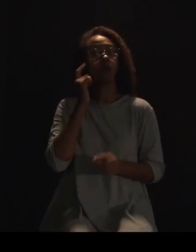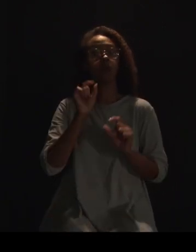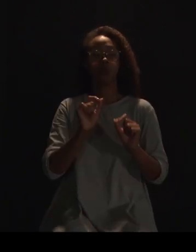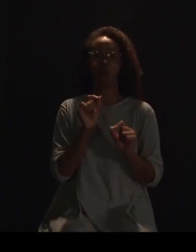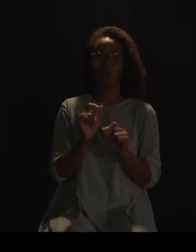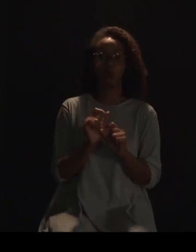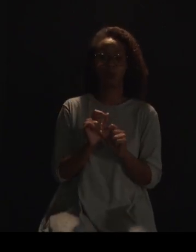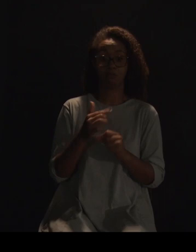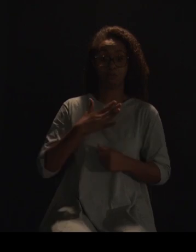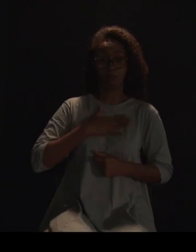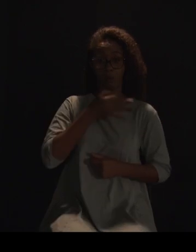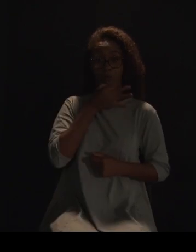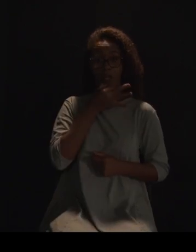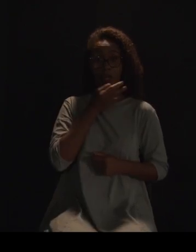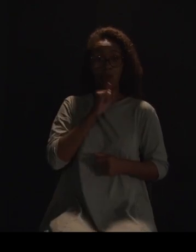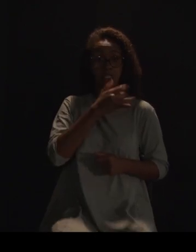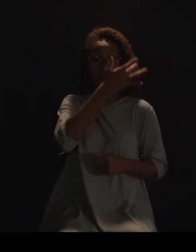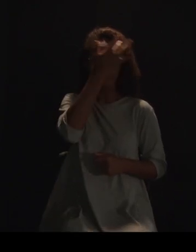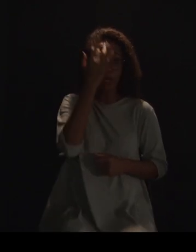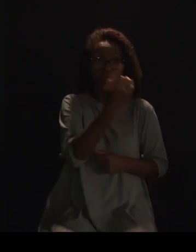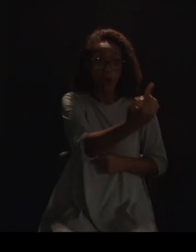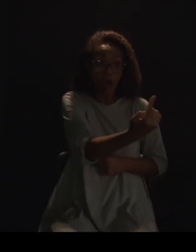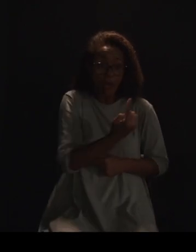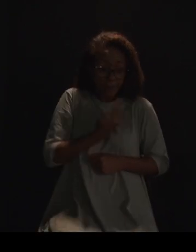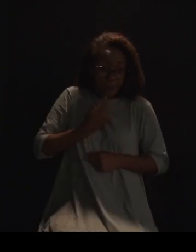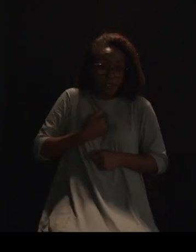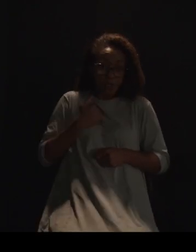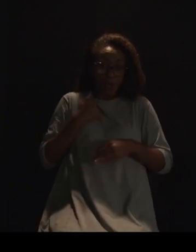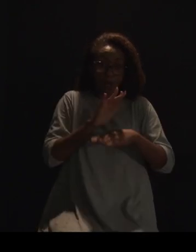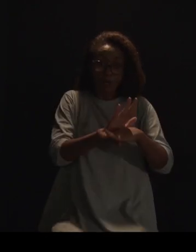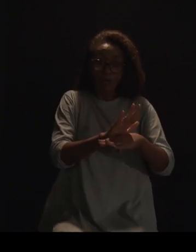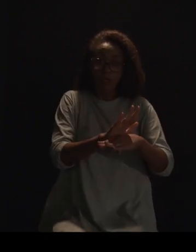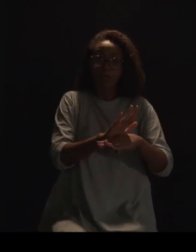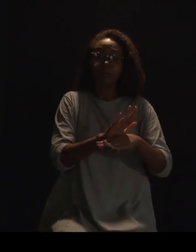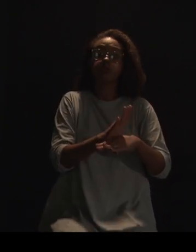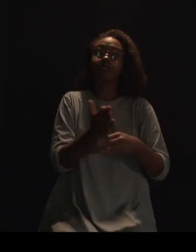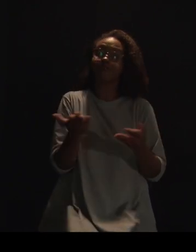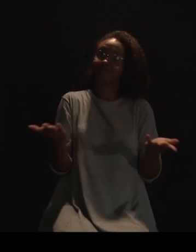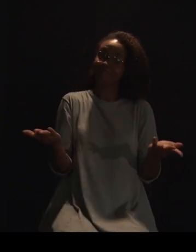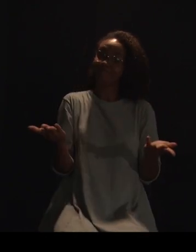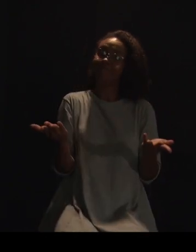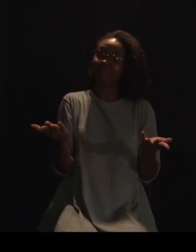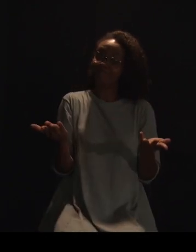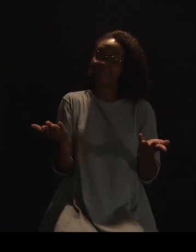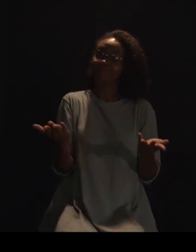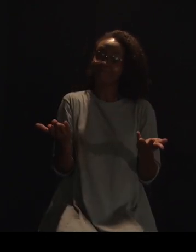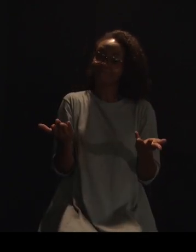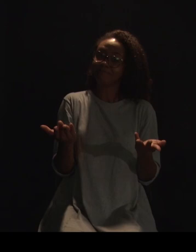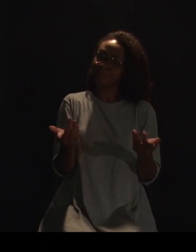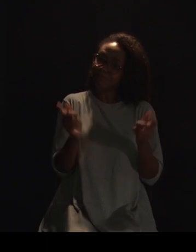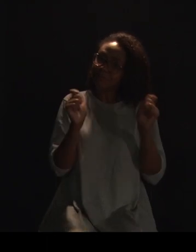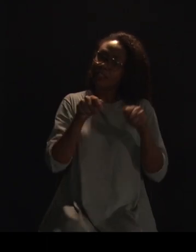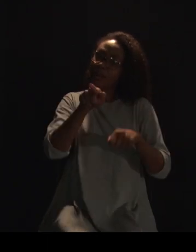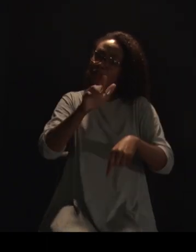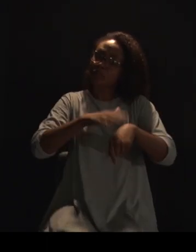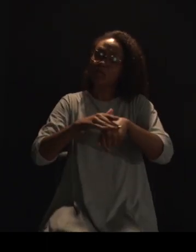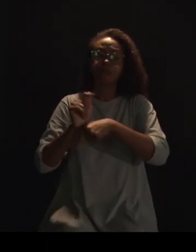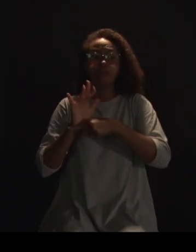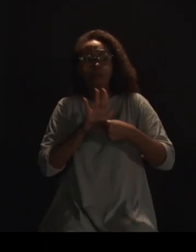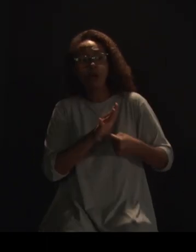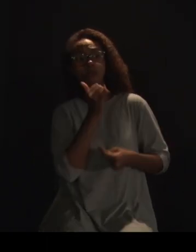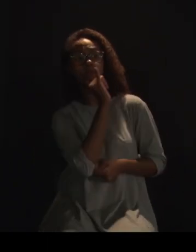a pessoa acreditando-se vem pedir uma ajuda pra você porque você não mostrar pra ele eu falar pra